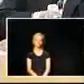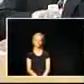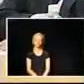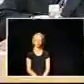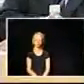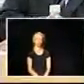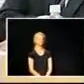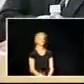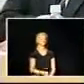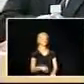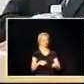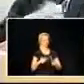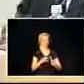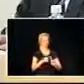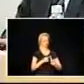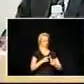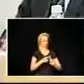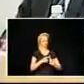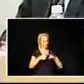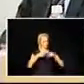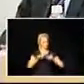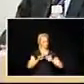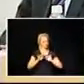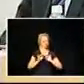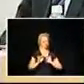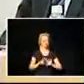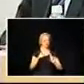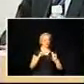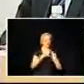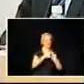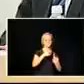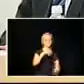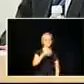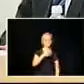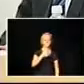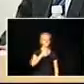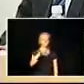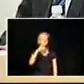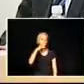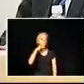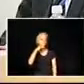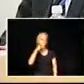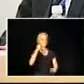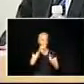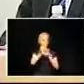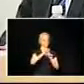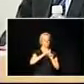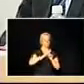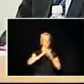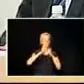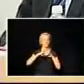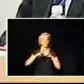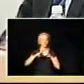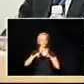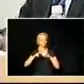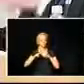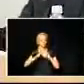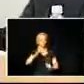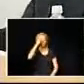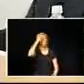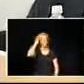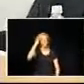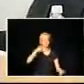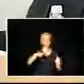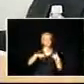Artigo 1º, fica concedido a partir do dia 1º de maio do corrente ano a todos os servidores técnicos, administrativos